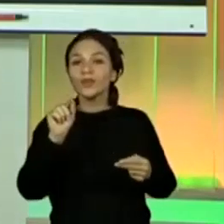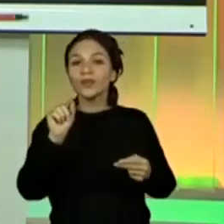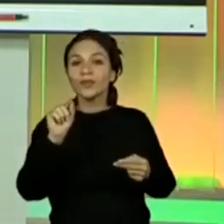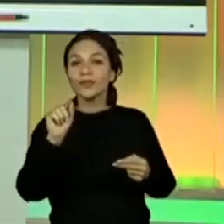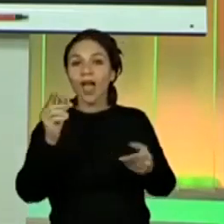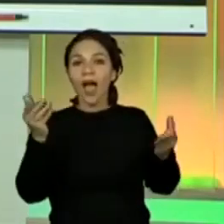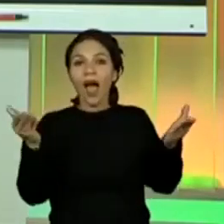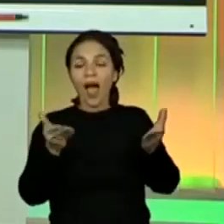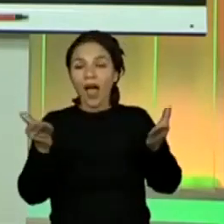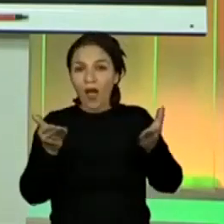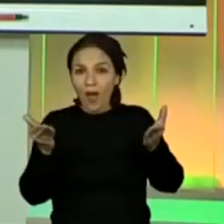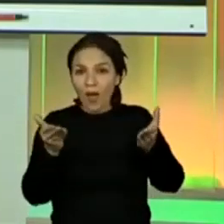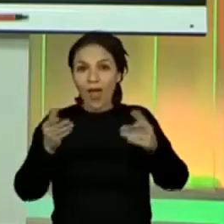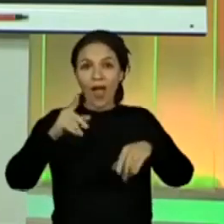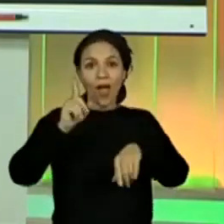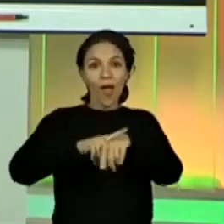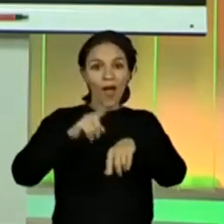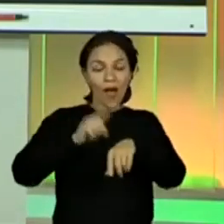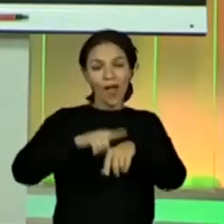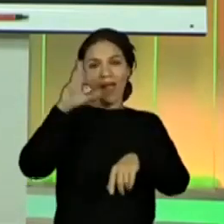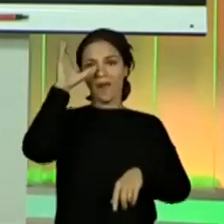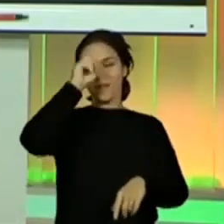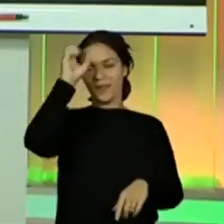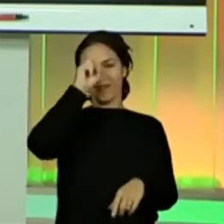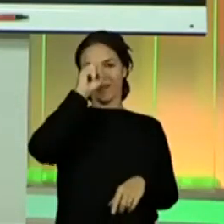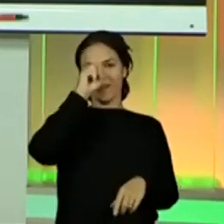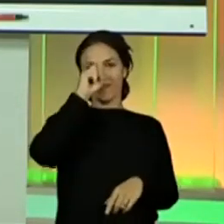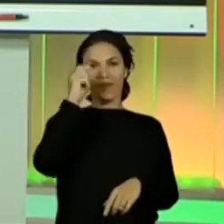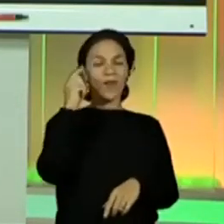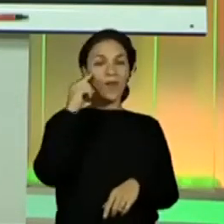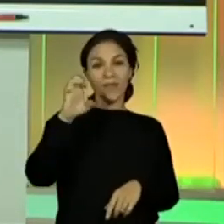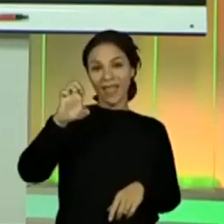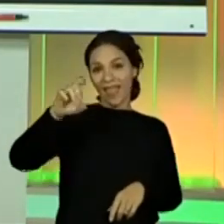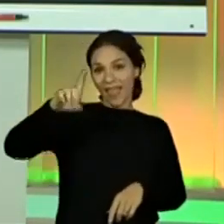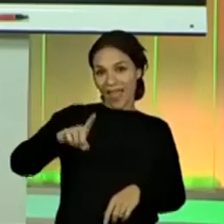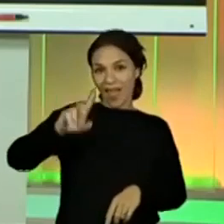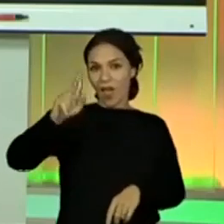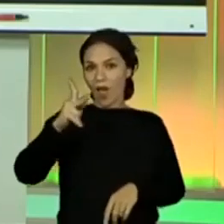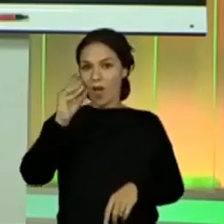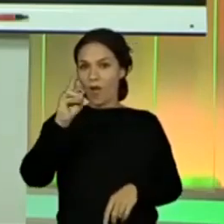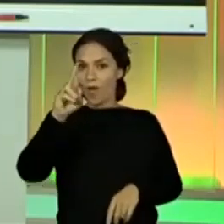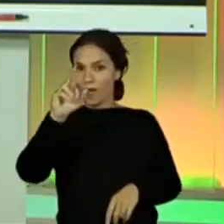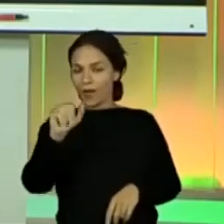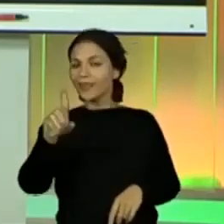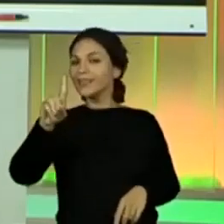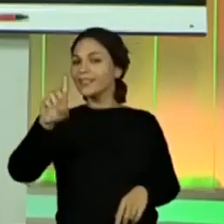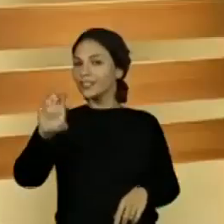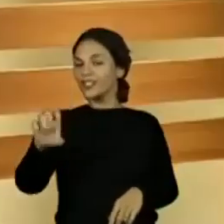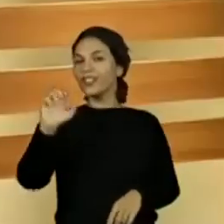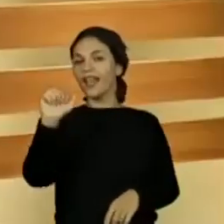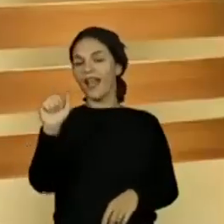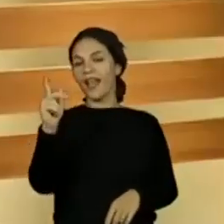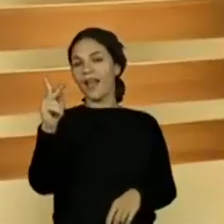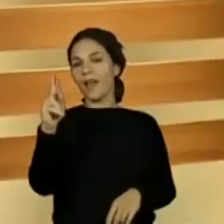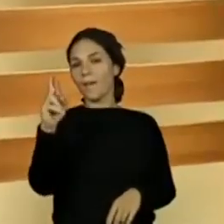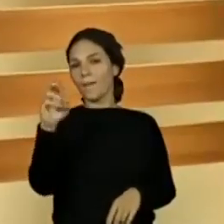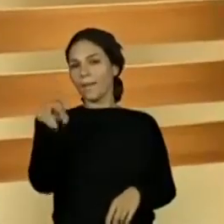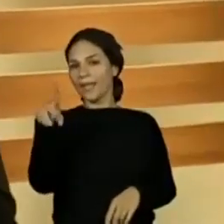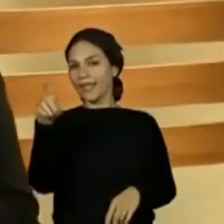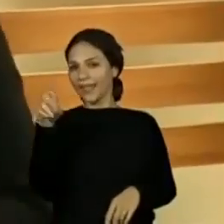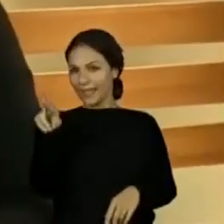hora de aprender, tá bom? Então, nós aprendemos em todos os lugares, não importa onde nós estamos, em